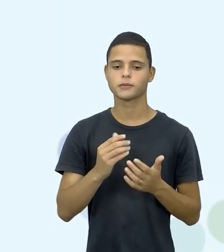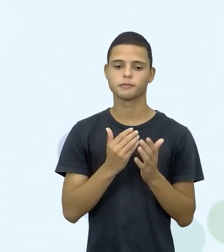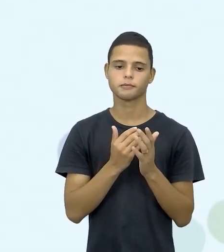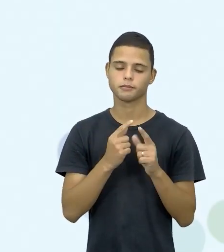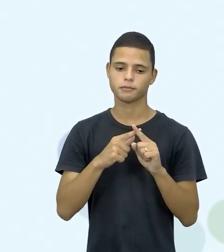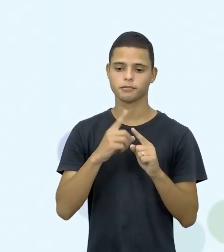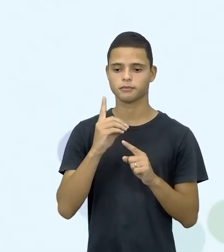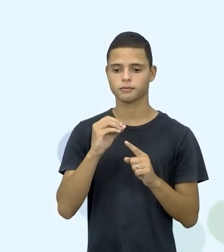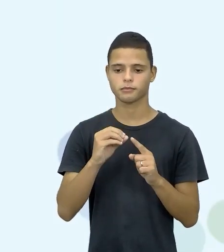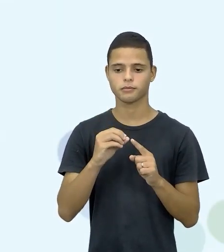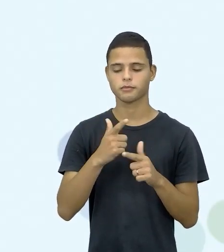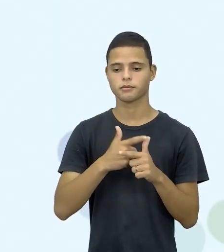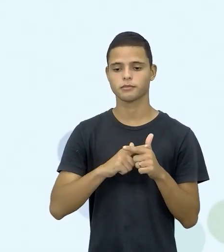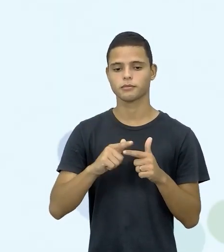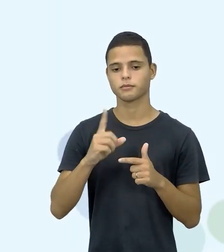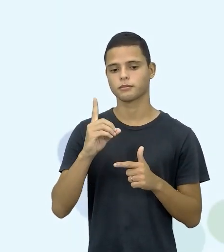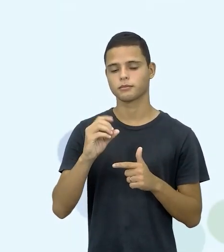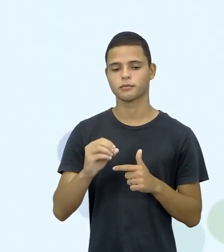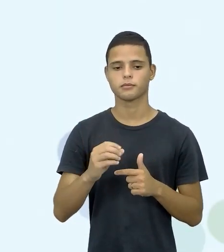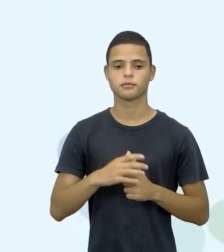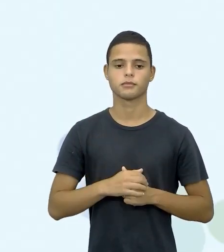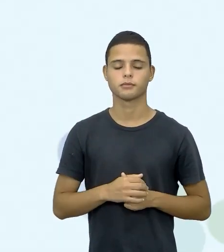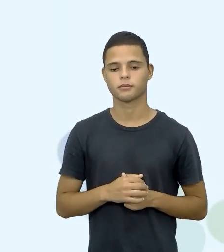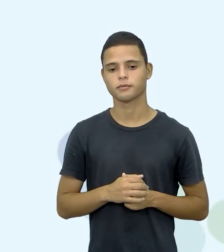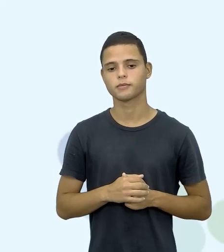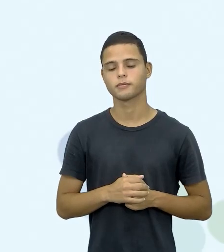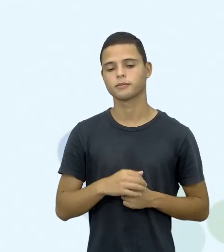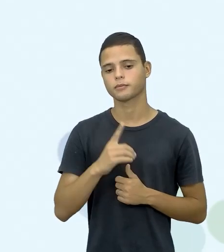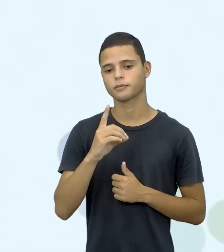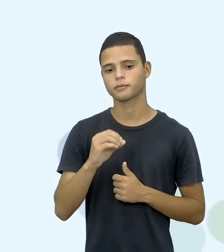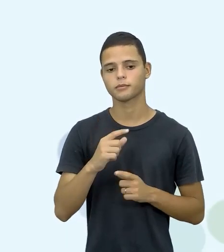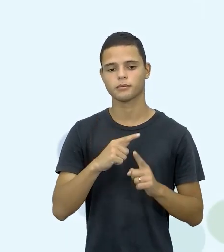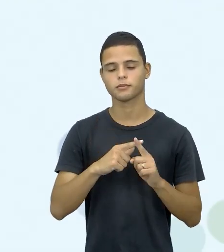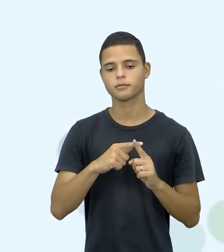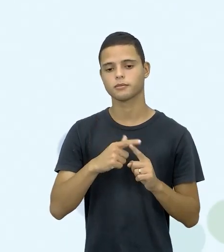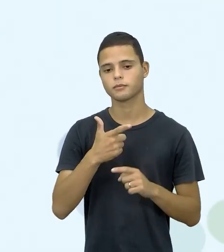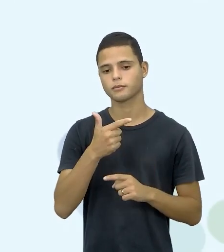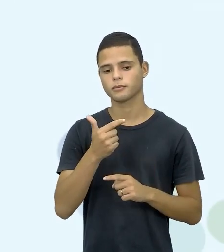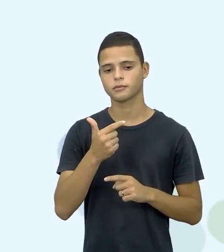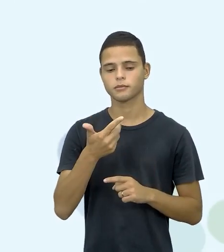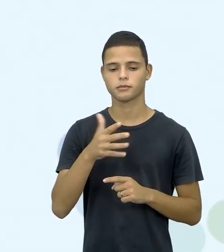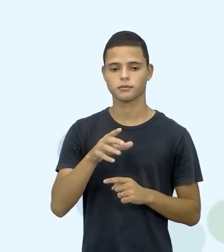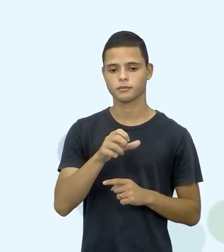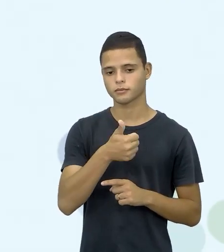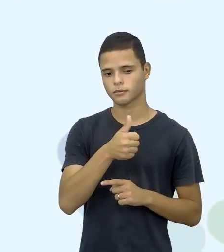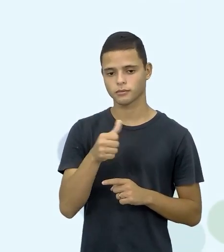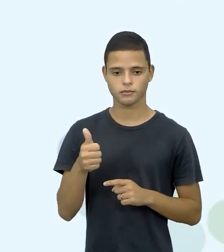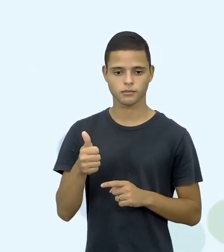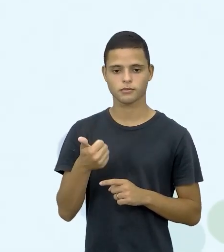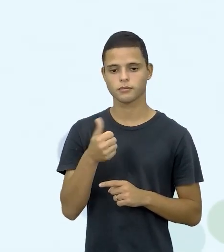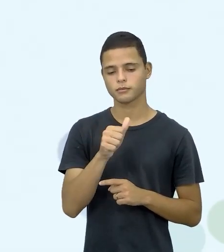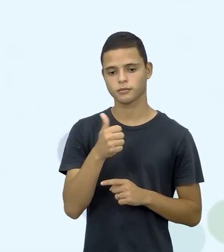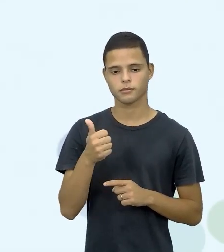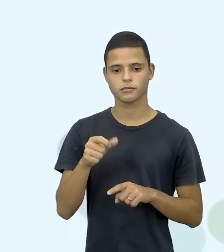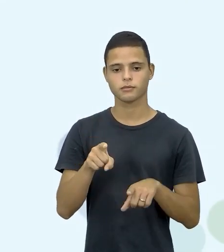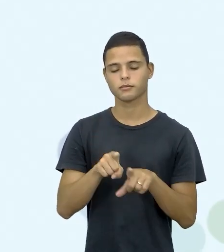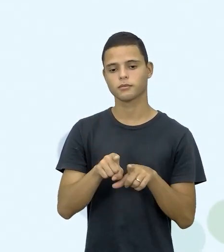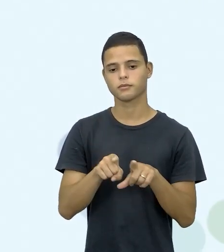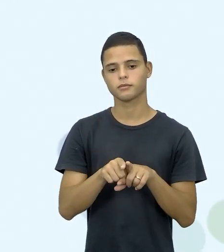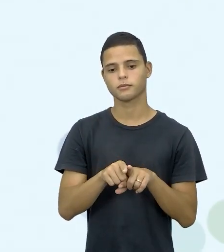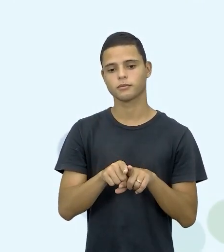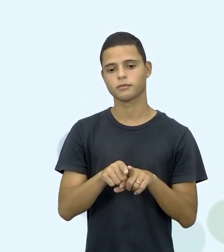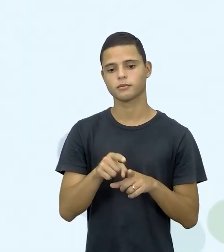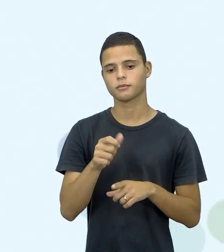10, 20, dividido por 2. Aqui a média de 10 e 12 vai dar 11, né? Aqui vai dar 11 também. Aqui vai